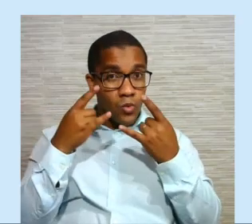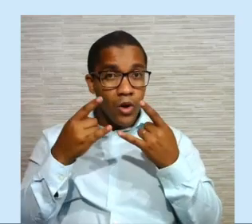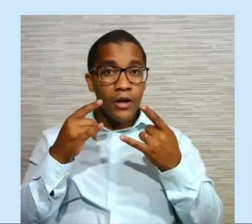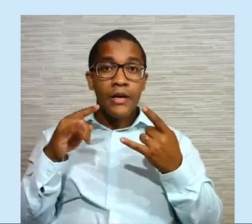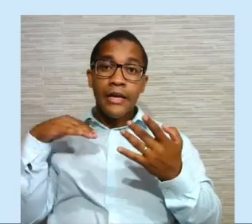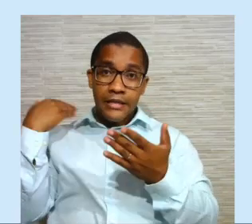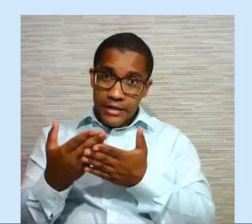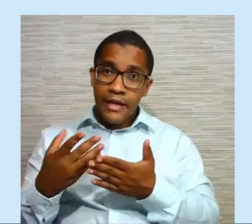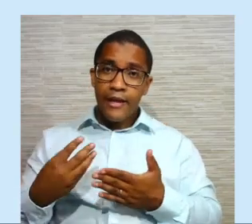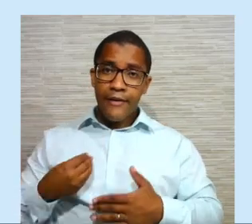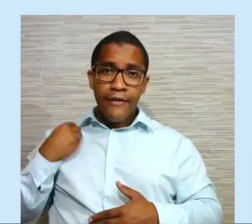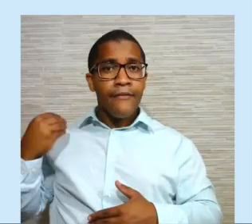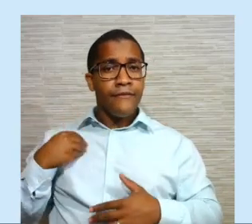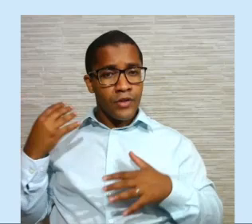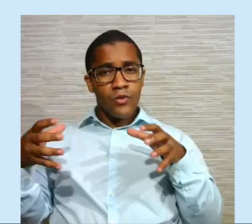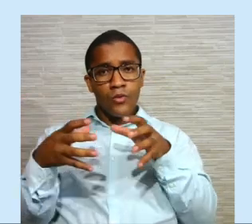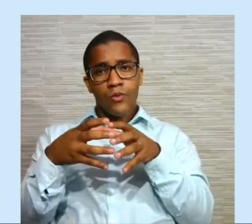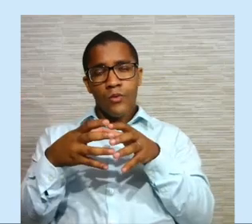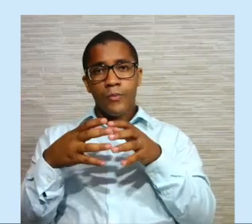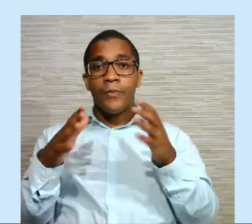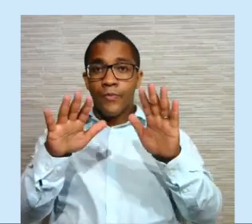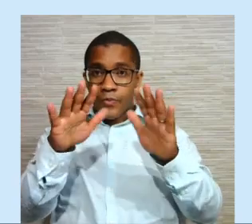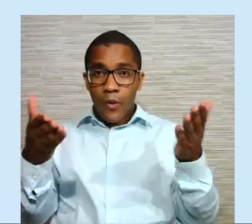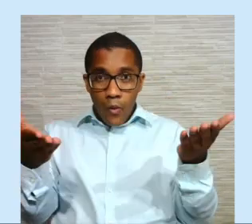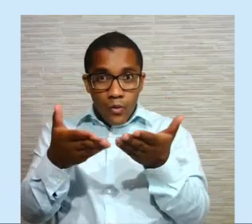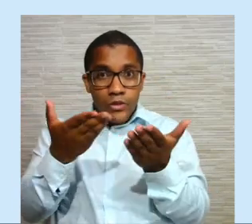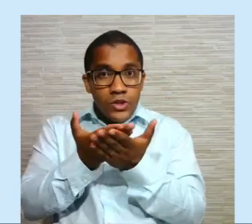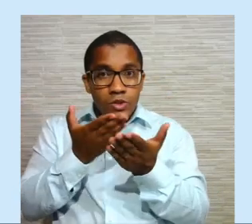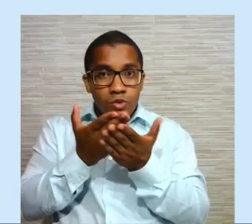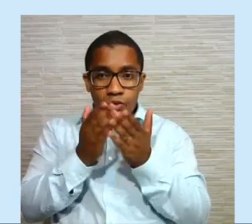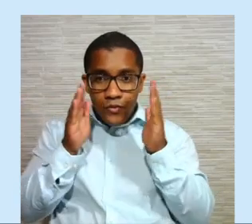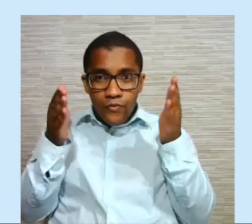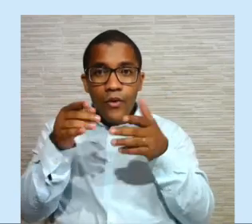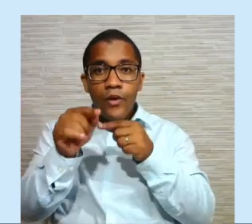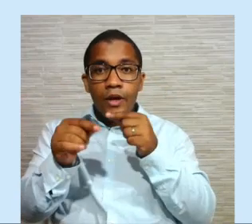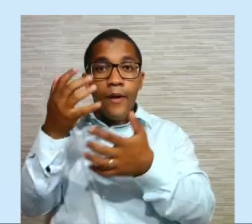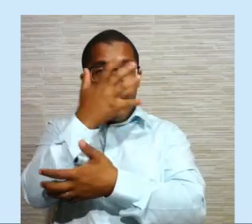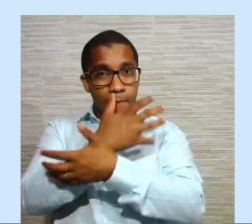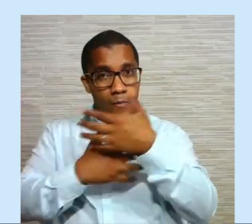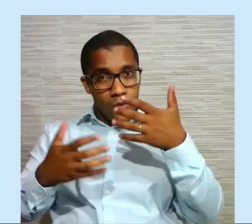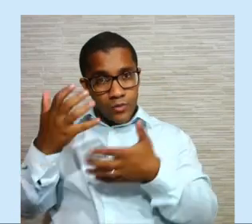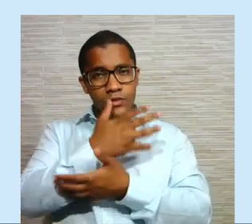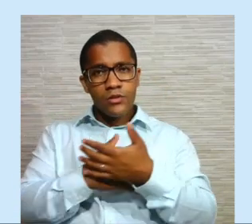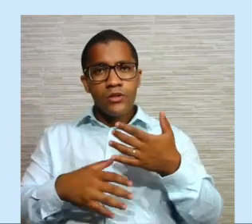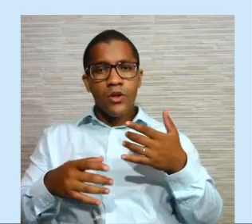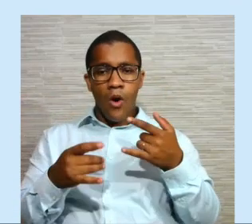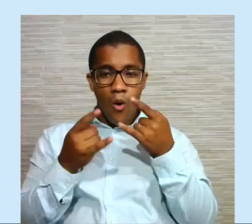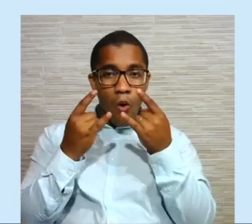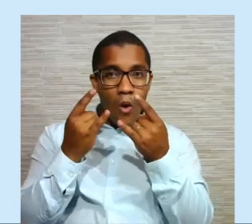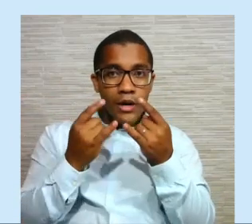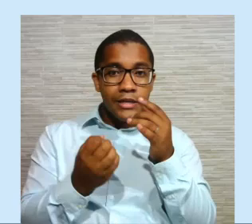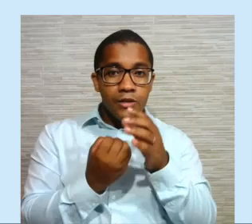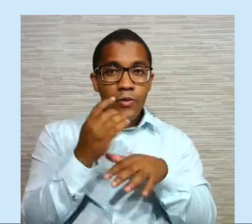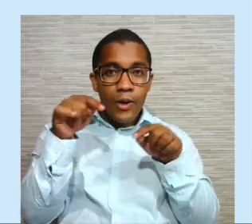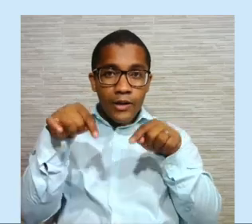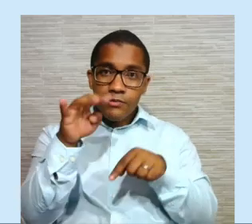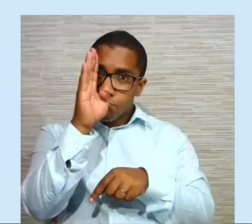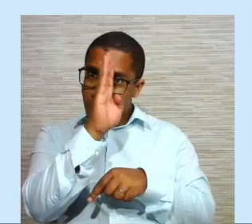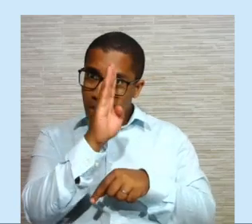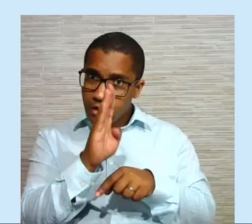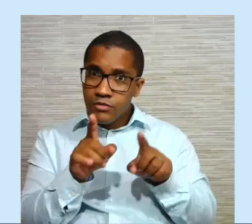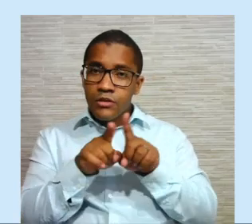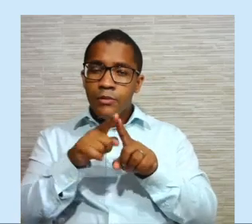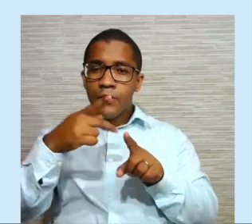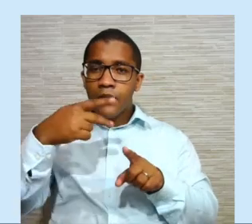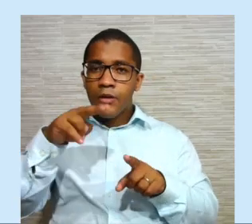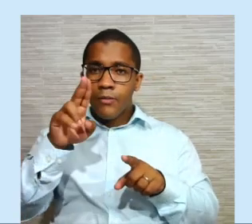ativa. Bom, hoje nós estudamos, né, sobre um pouco da música, o rock surgido no Brasil,